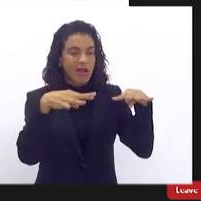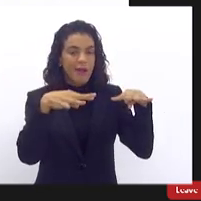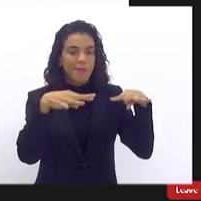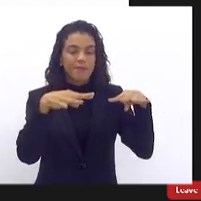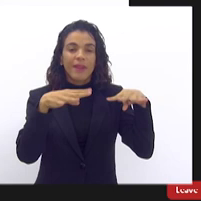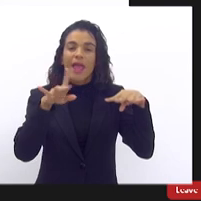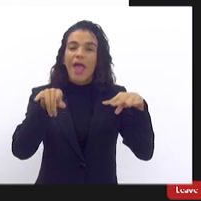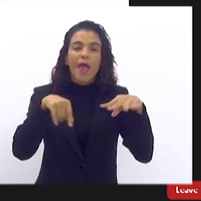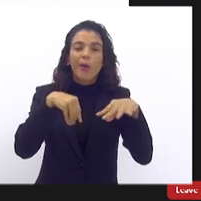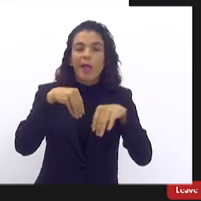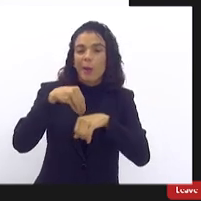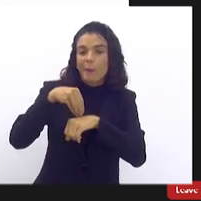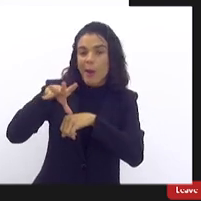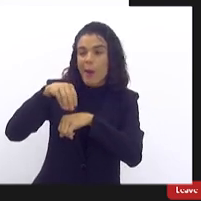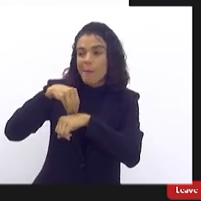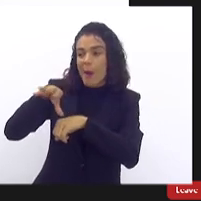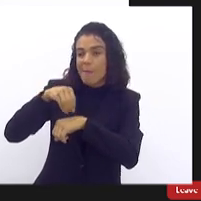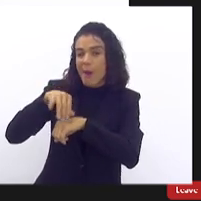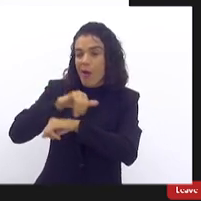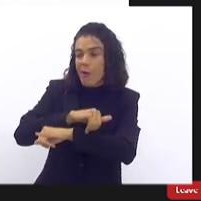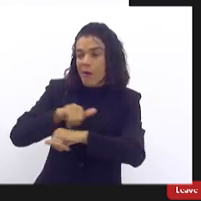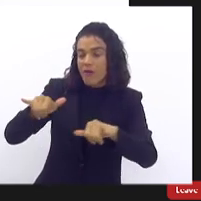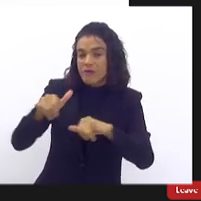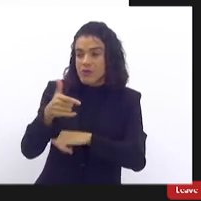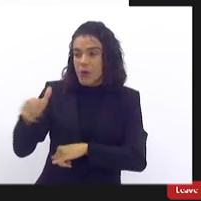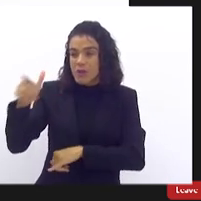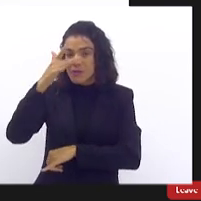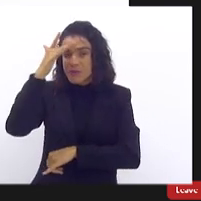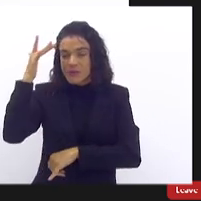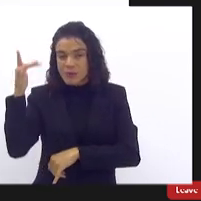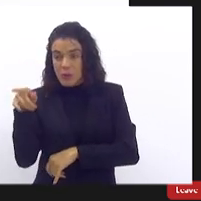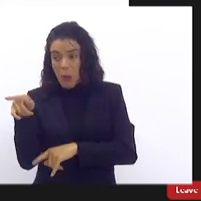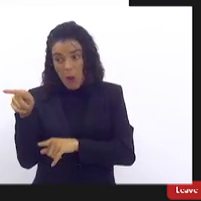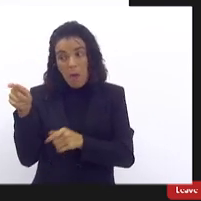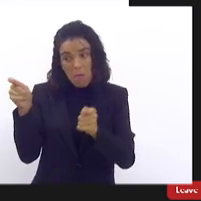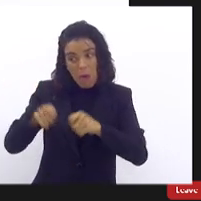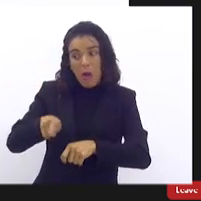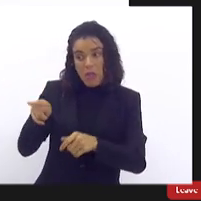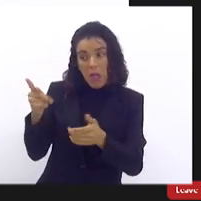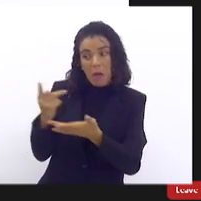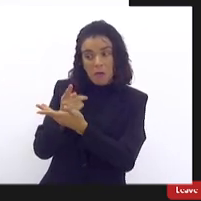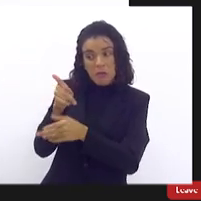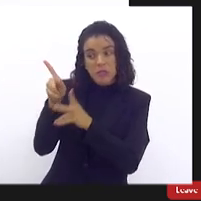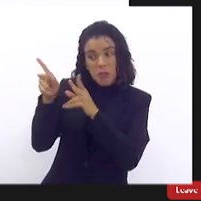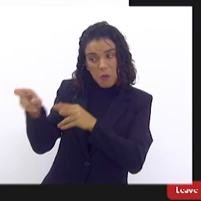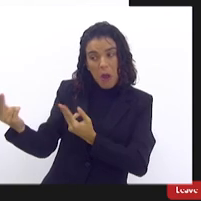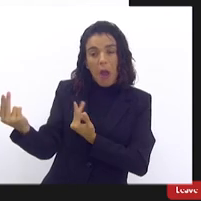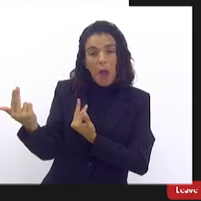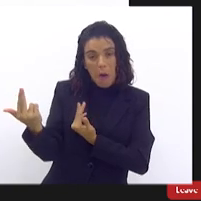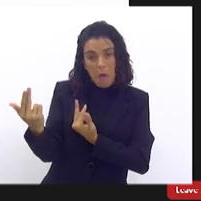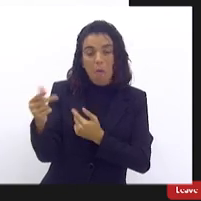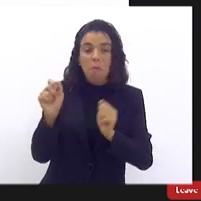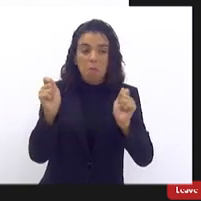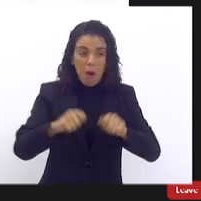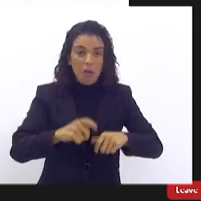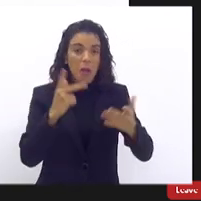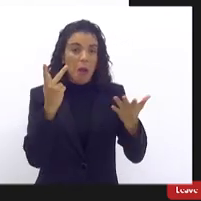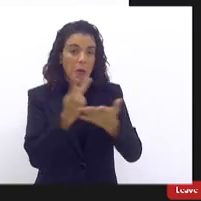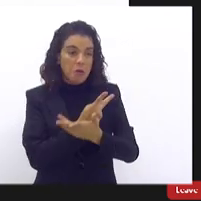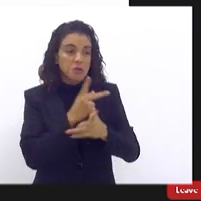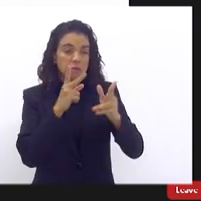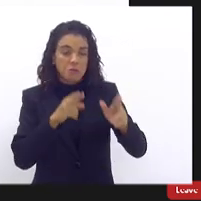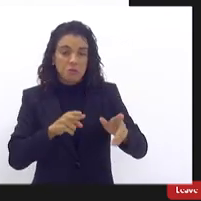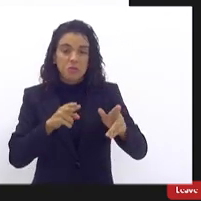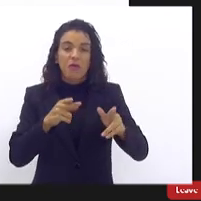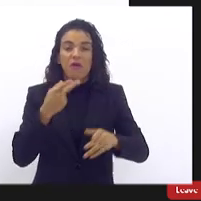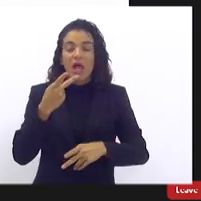uma mensagem para as outras pessoas que estão em volta sobre o que pode acontecer se você se colocar de uma determinada forma, se você falar